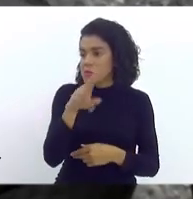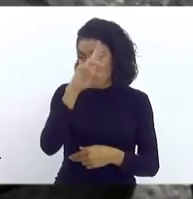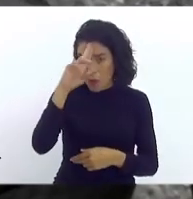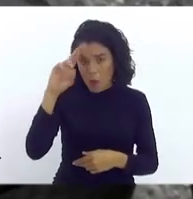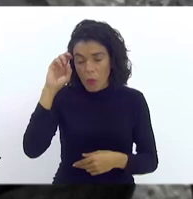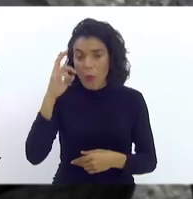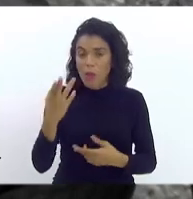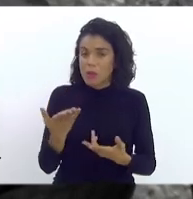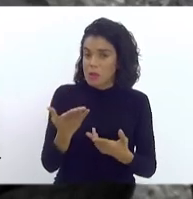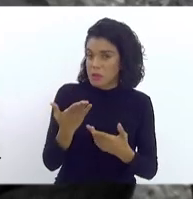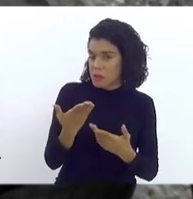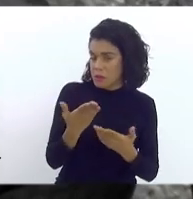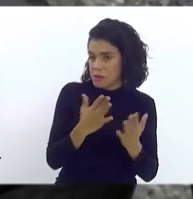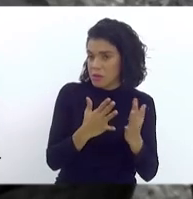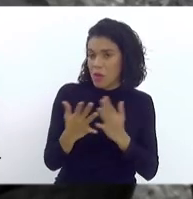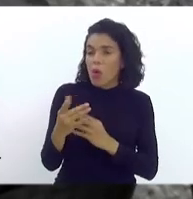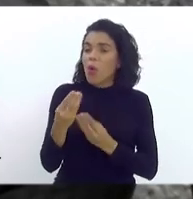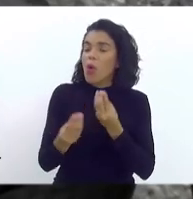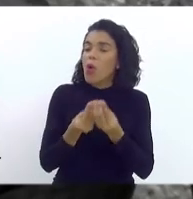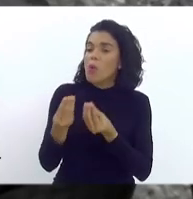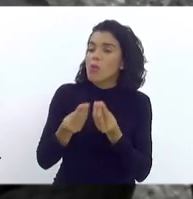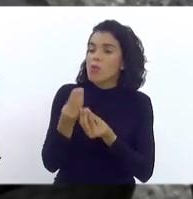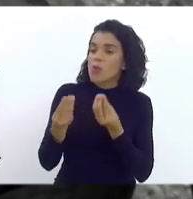processo regulatório. Como é que você